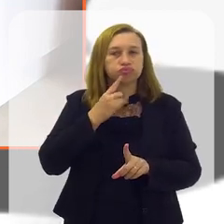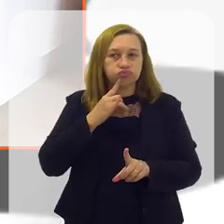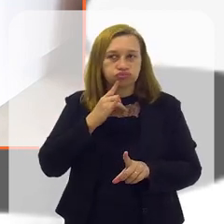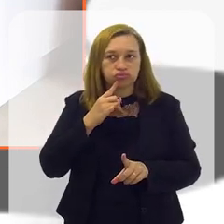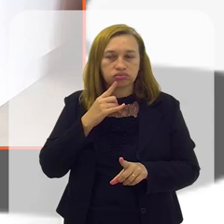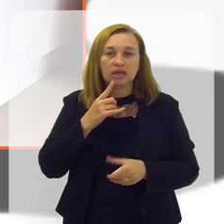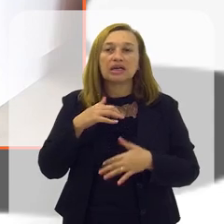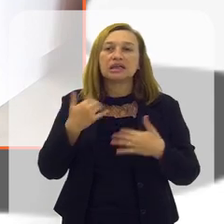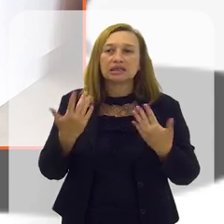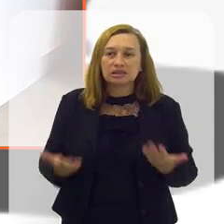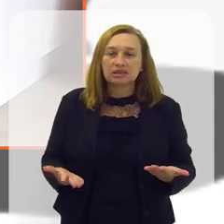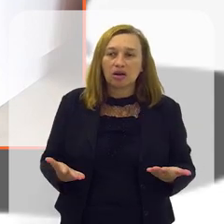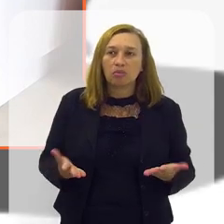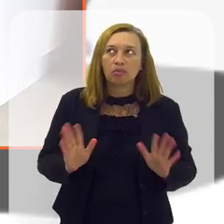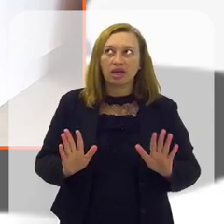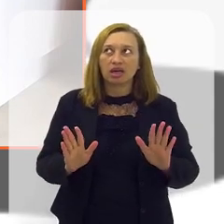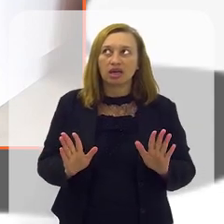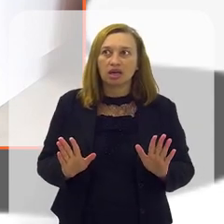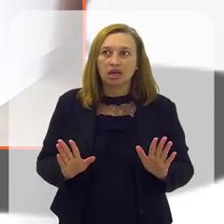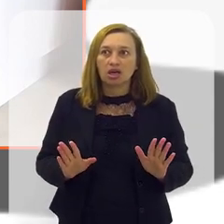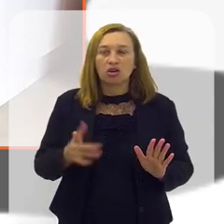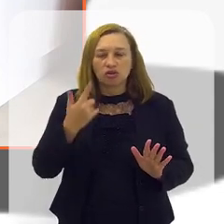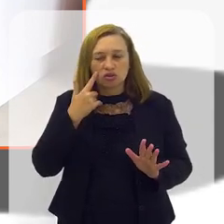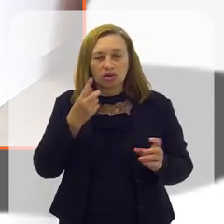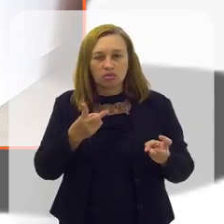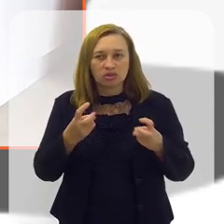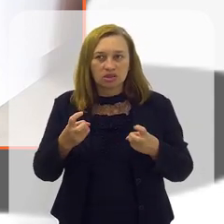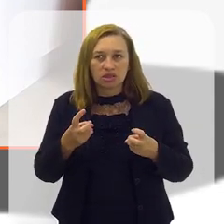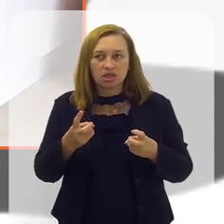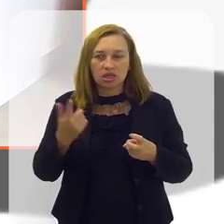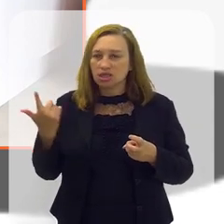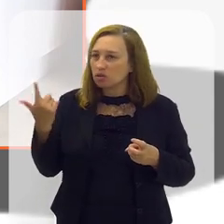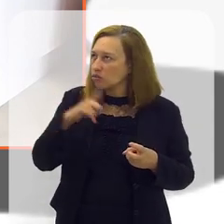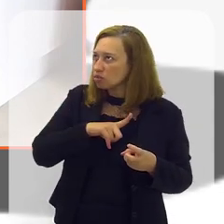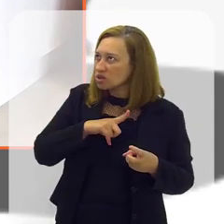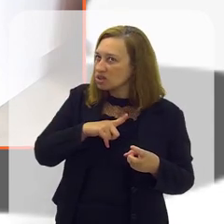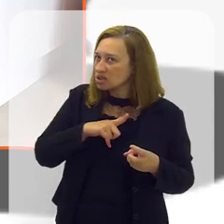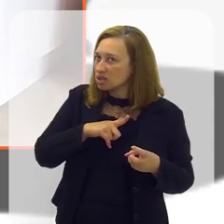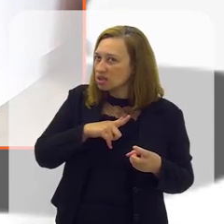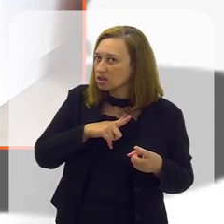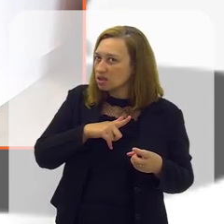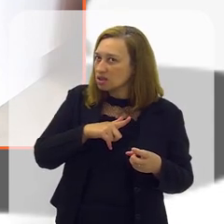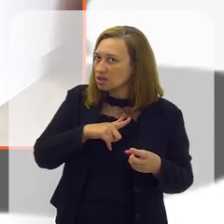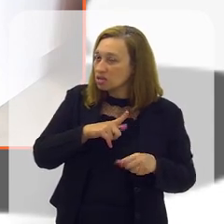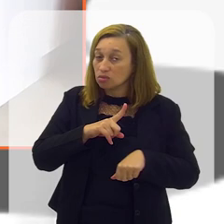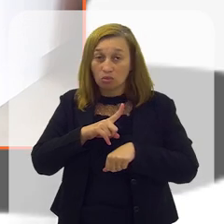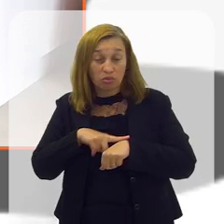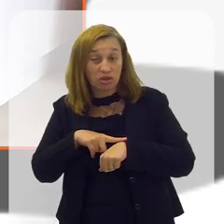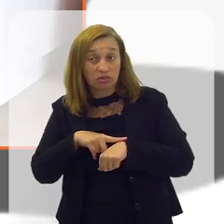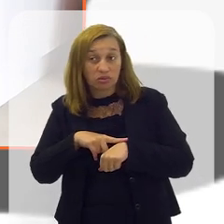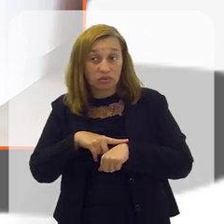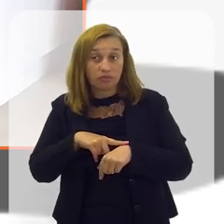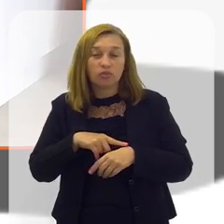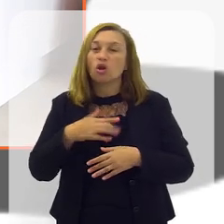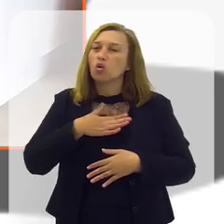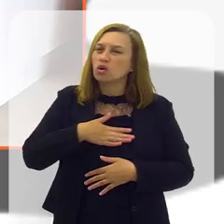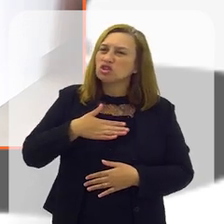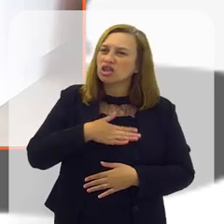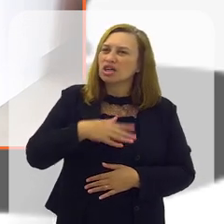mais intensidade e frequência. Então, opa, eu já me disse isso em algum lugar e não consegui em algum